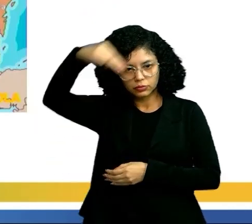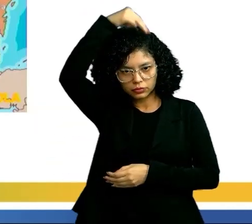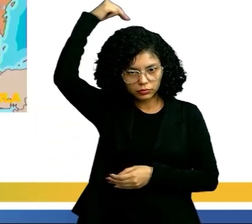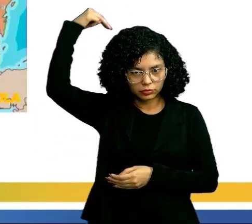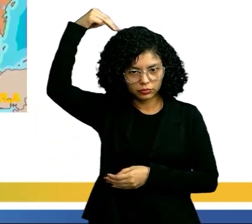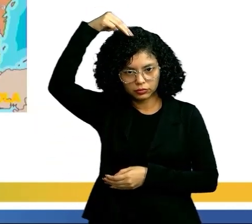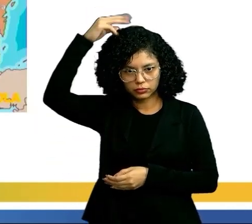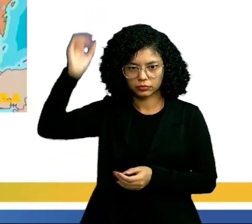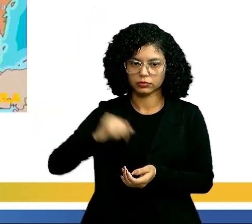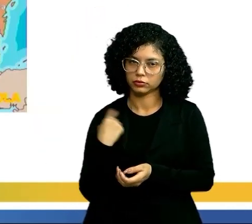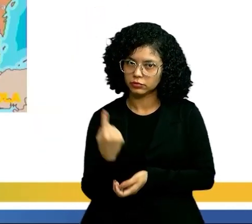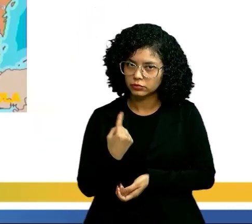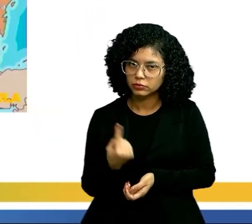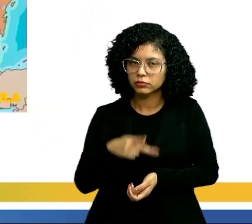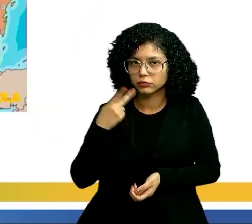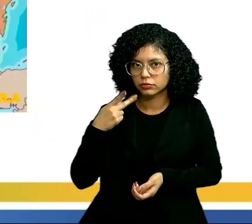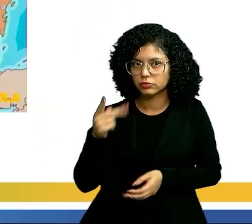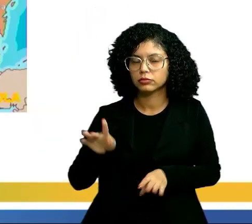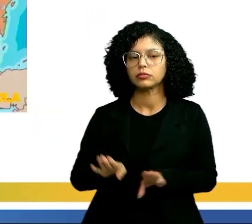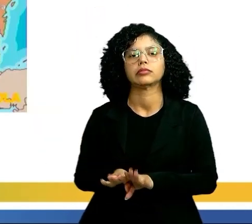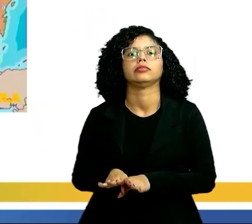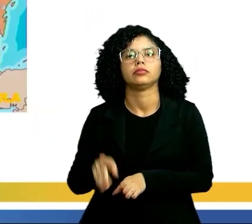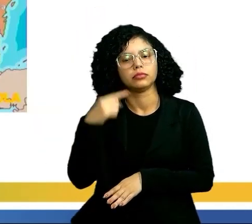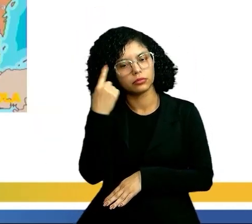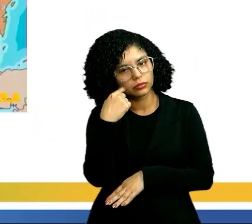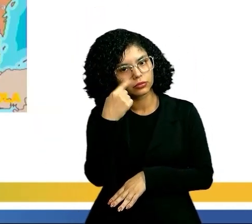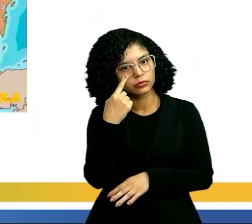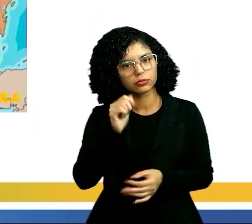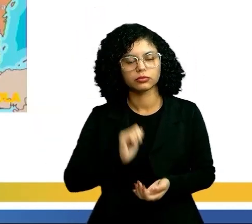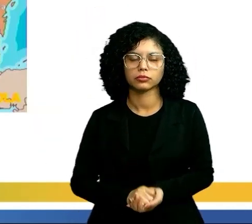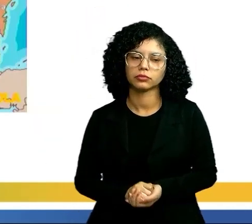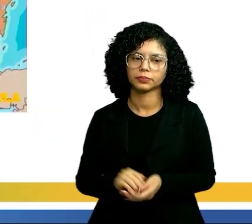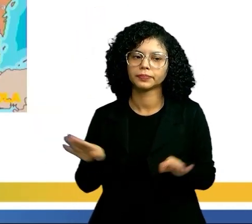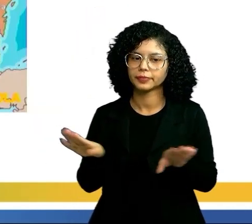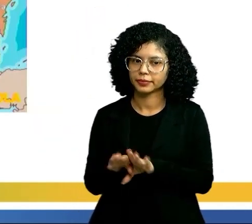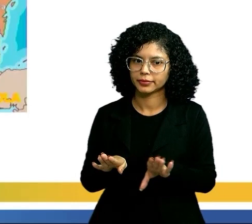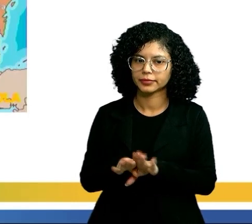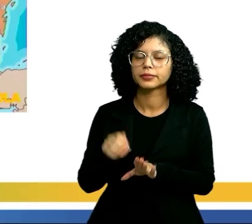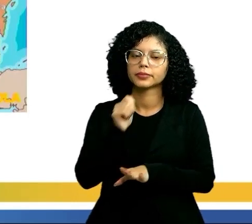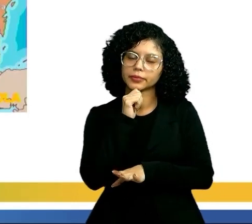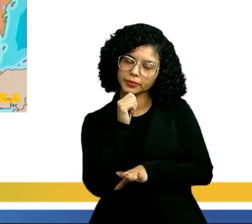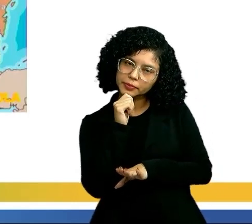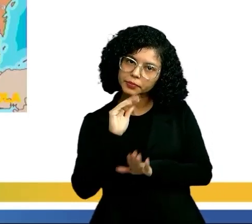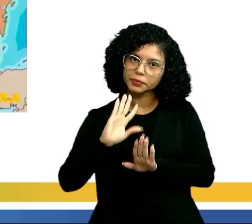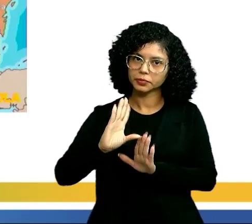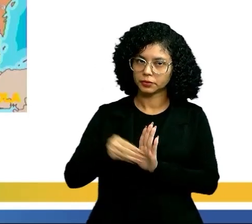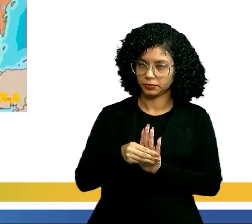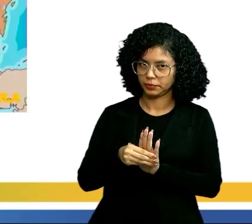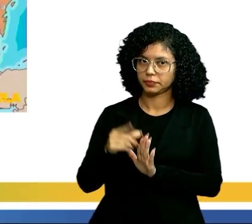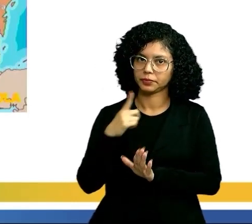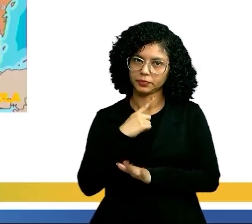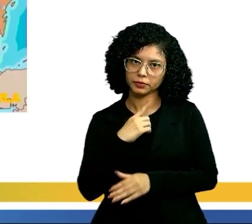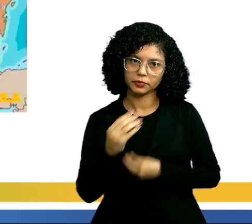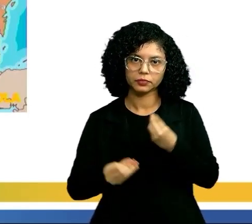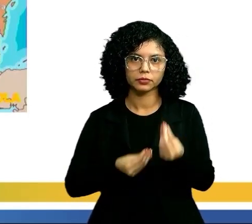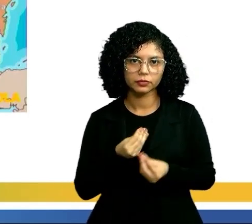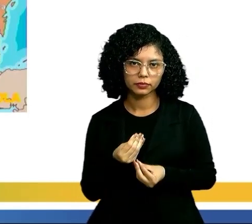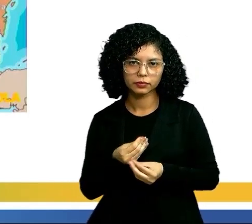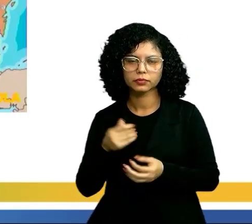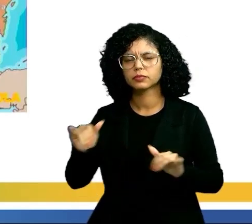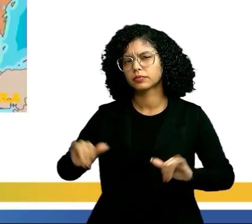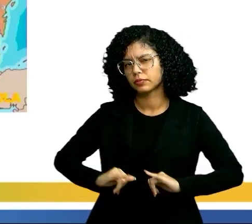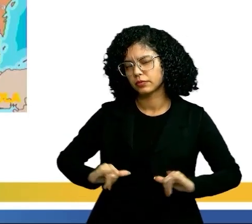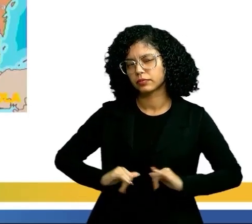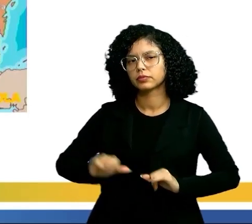único país da América do Norte que fala-se o espanhol, né? E que obteve, né, digamos assim,